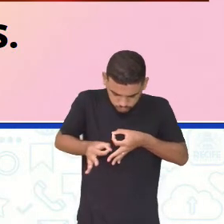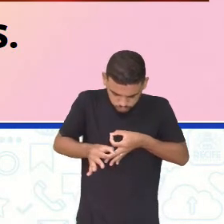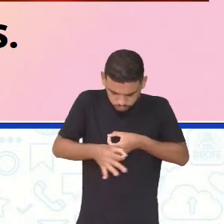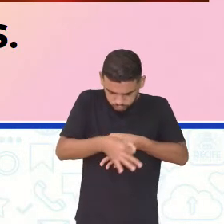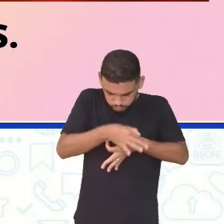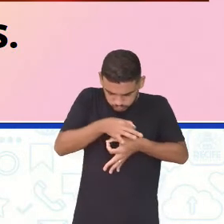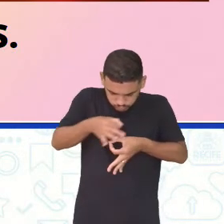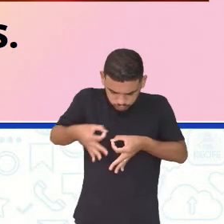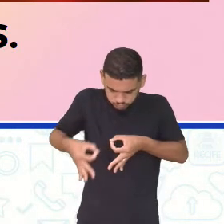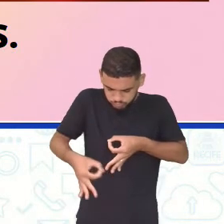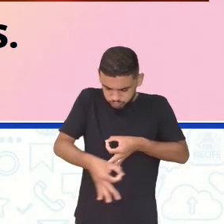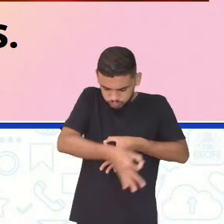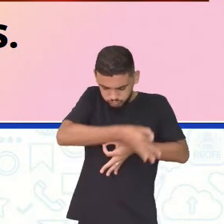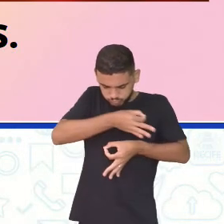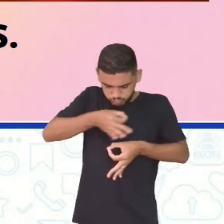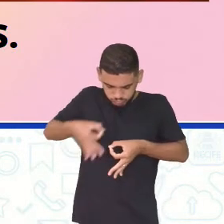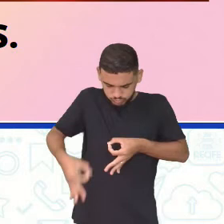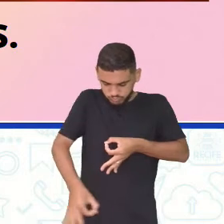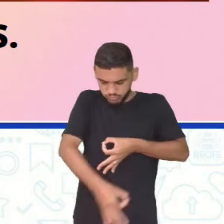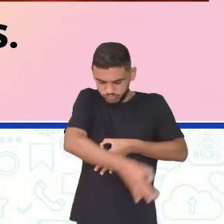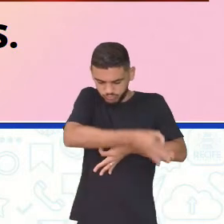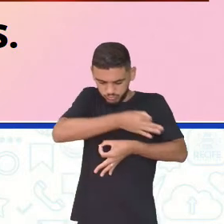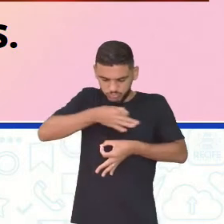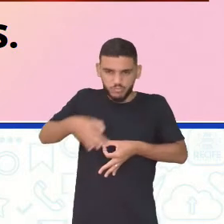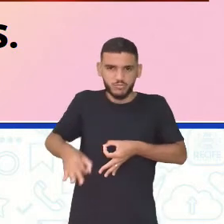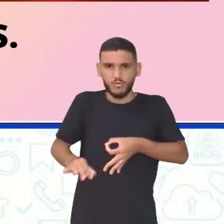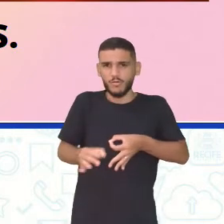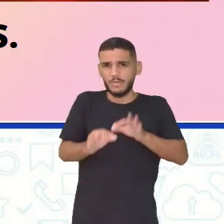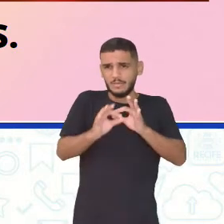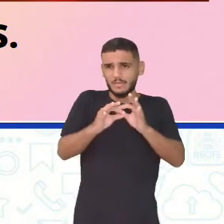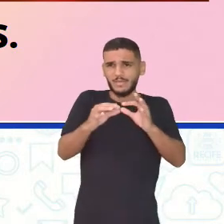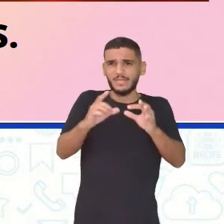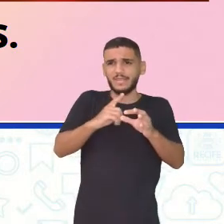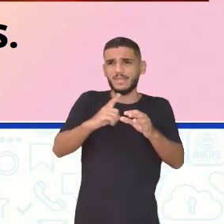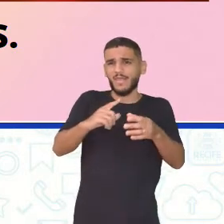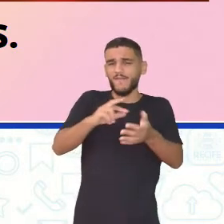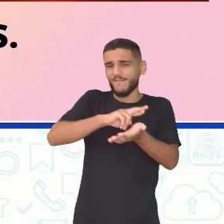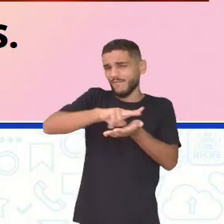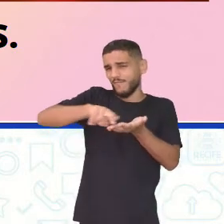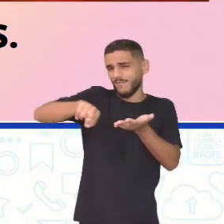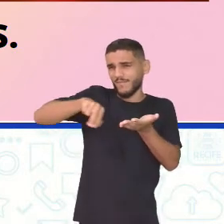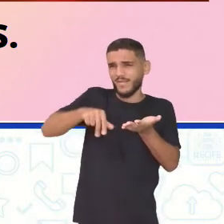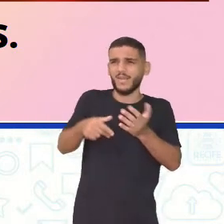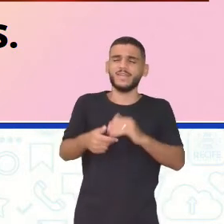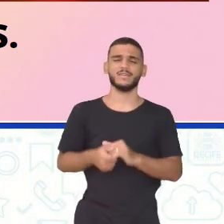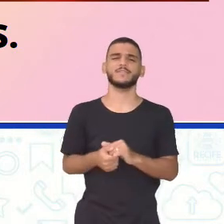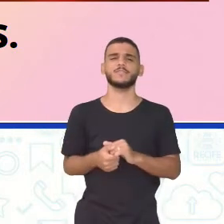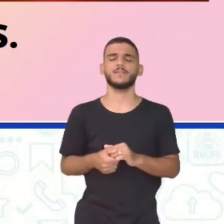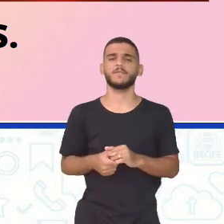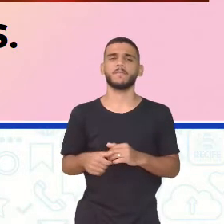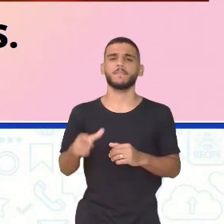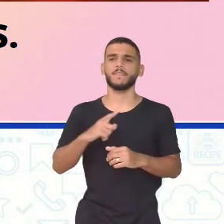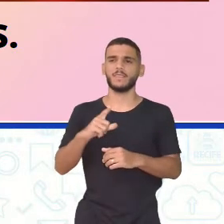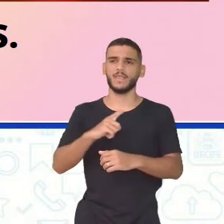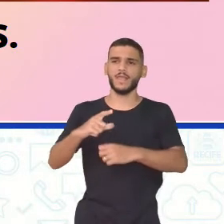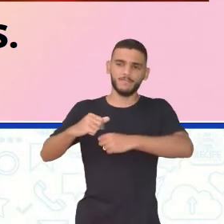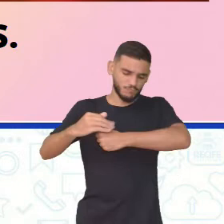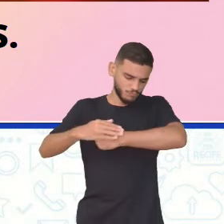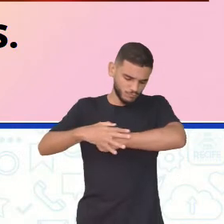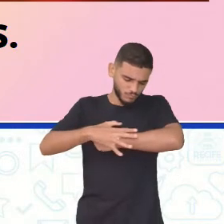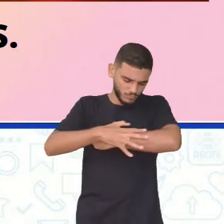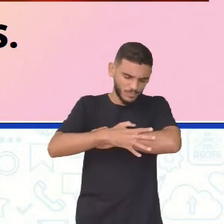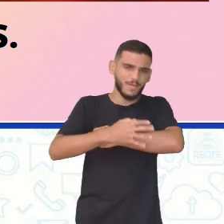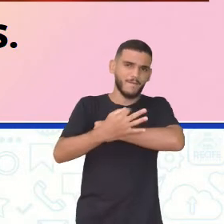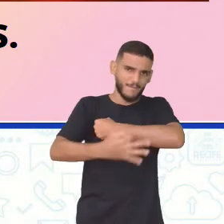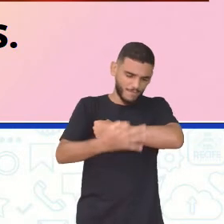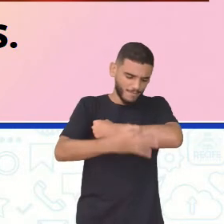alongado, apresenta aí, a questão de, apresenta estrias transversais, porém, realiza movimento